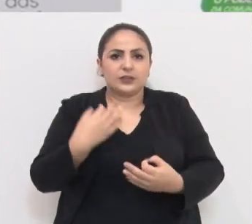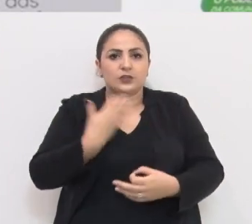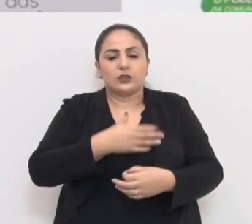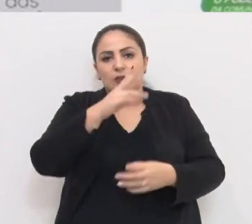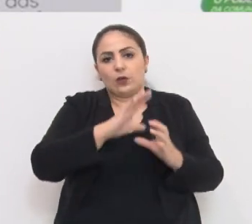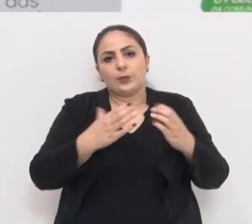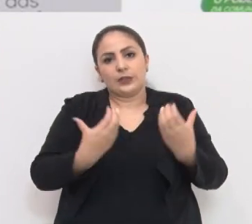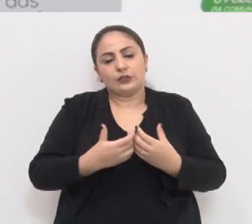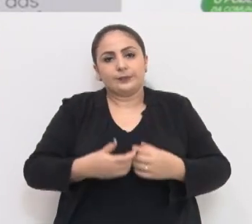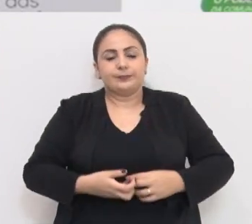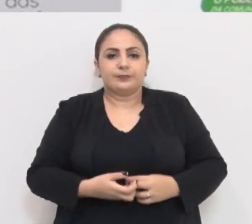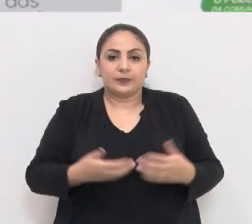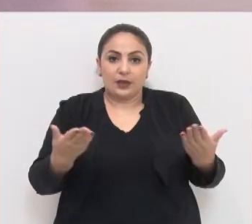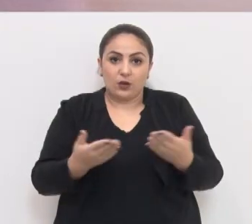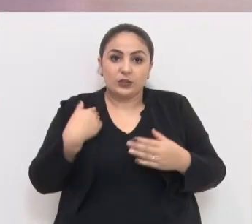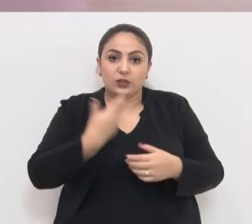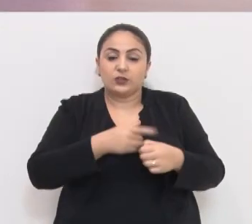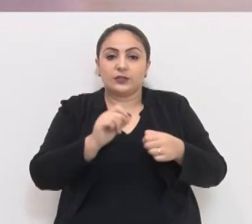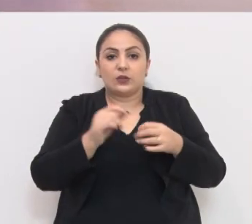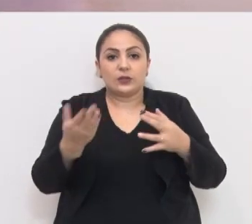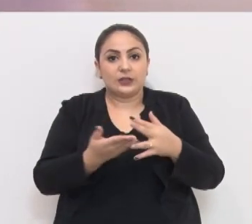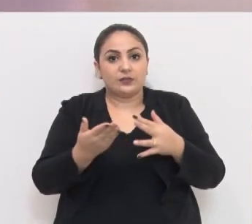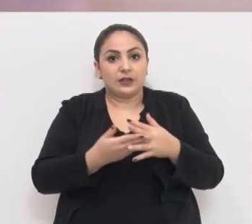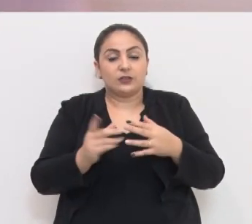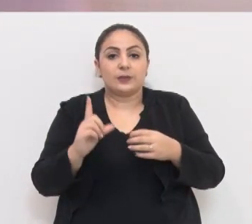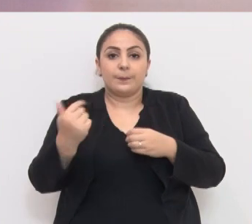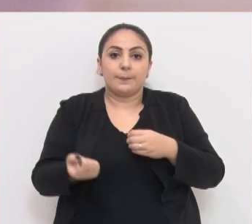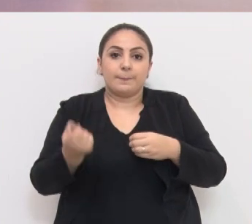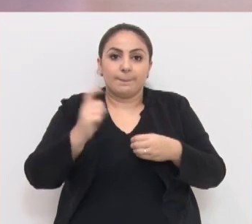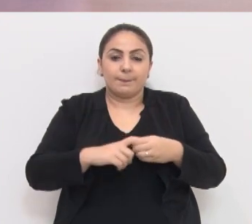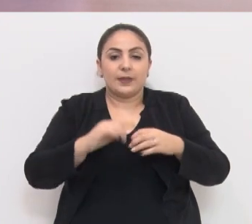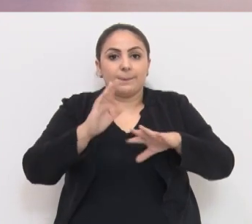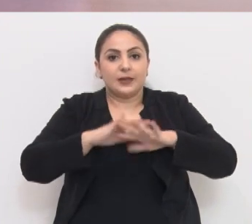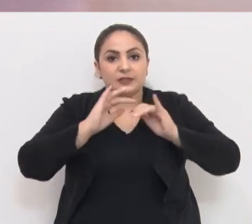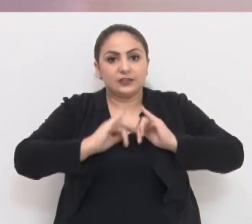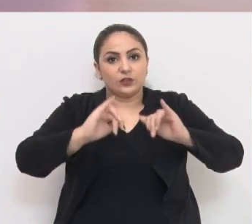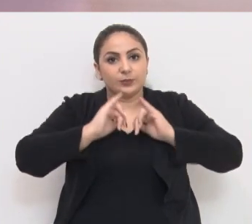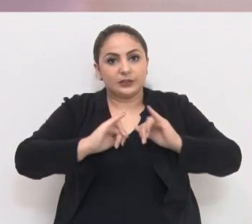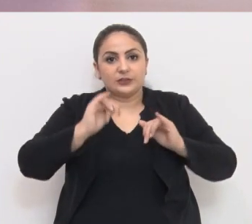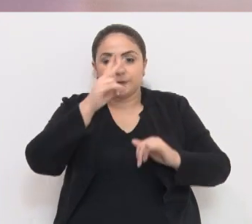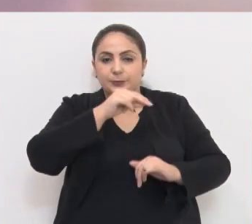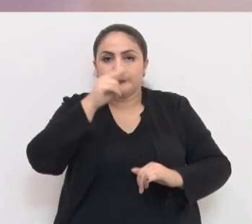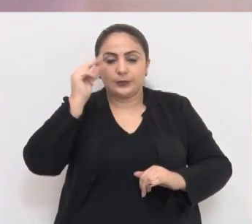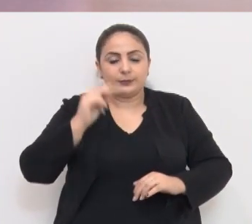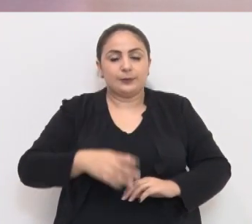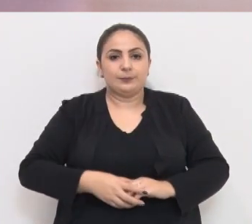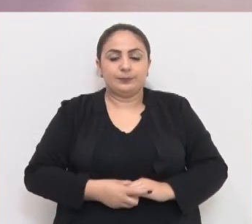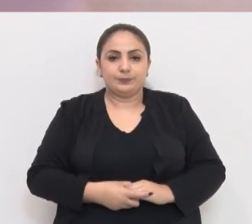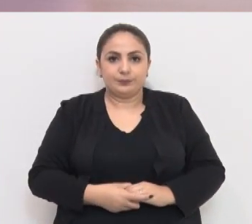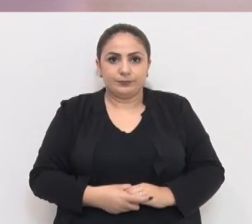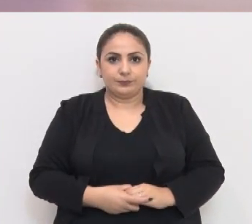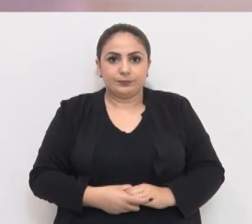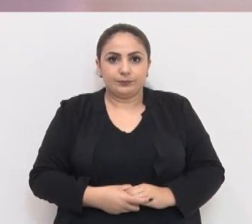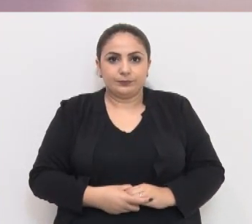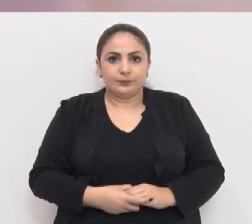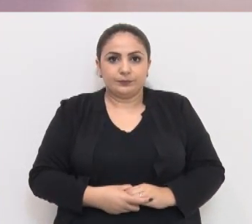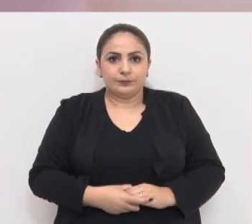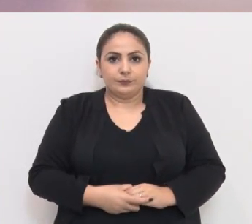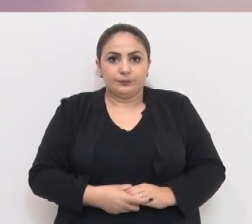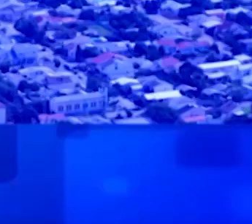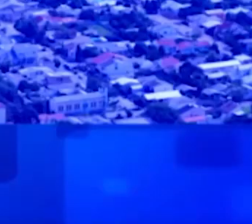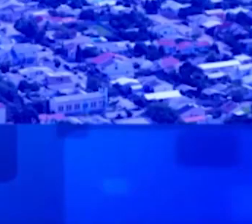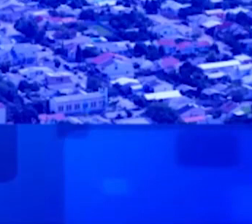de excelência à nossa comunidade. E agora nós vamos para o intervalo e retornamos com outras informações do Parlamento